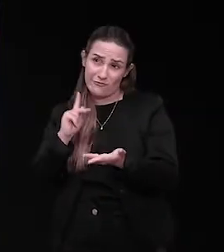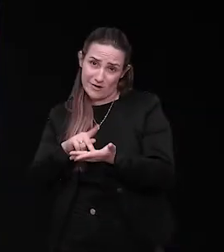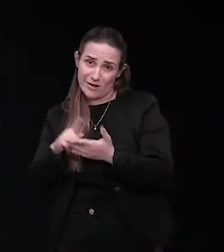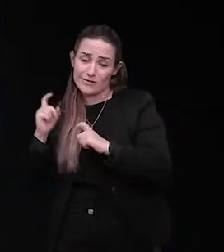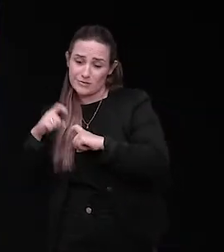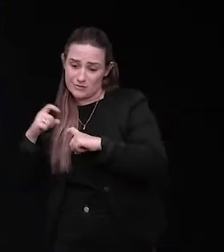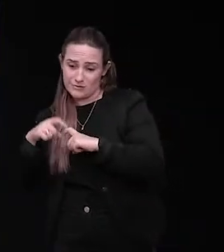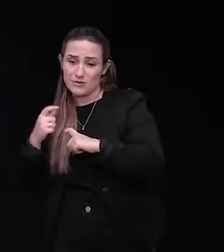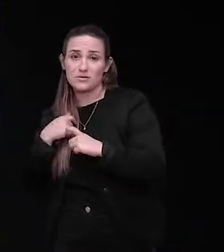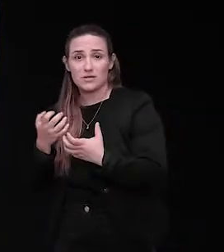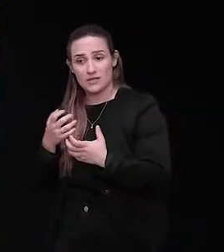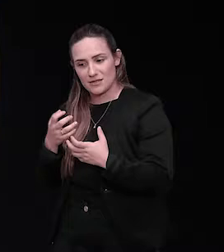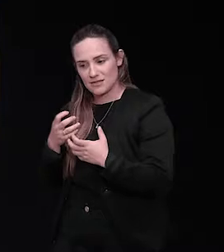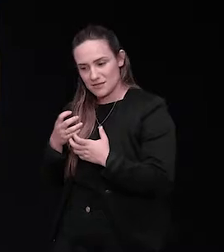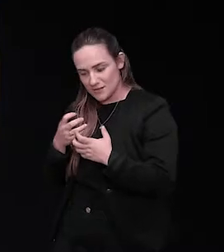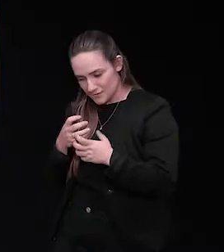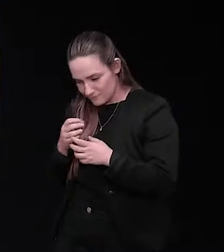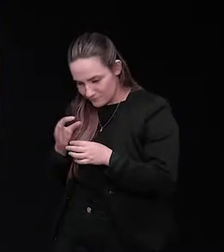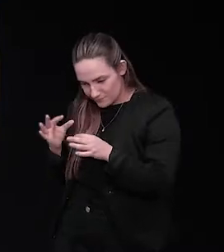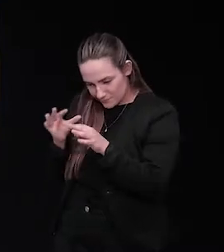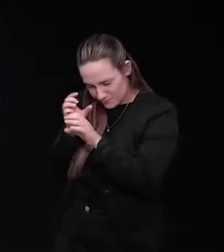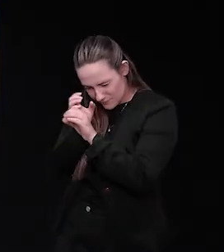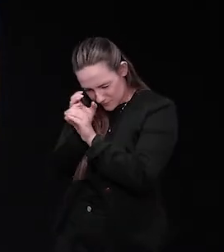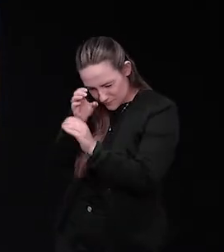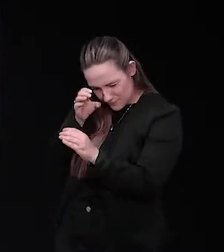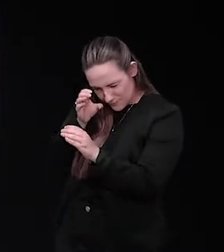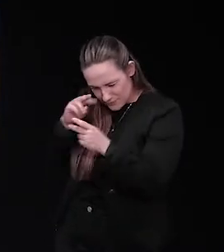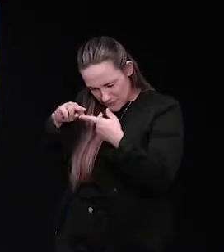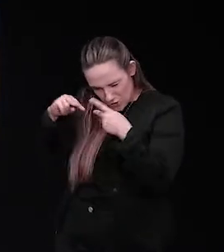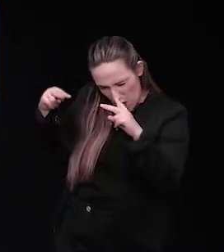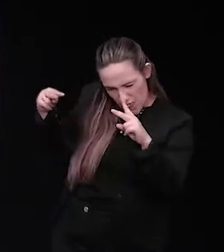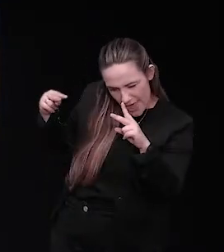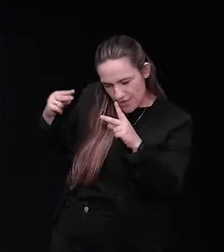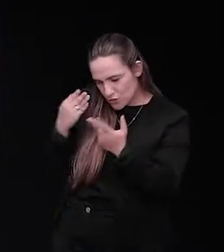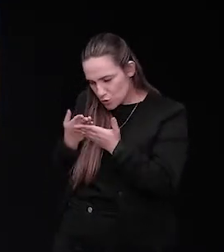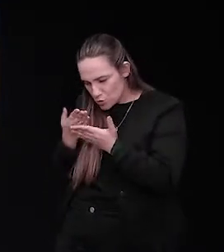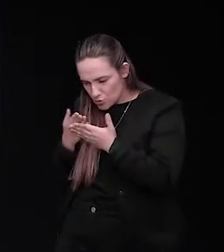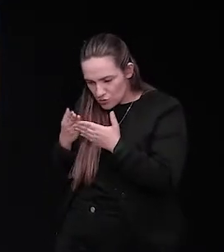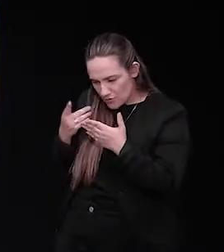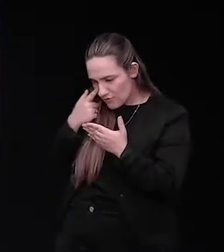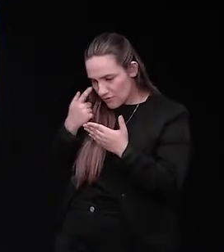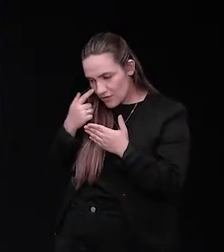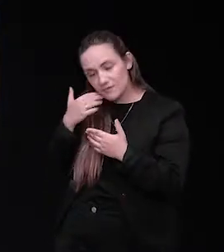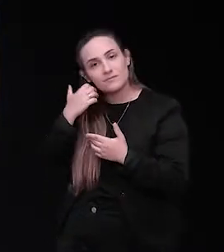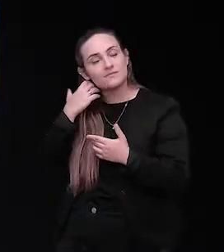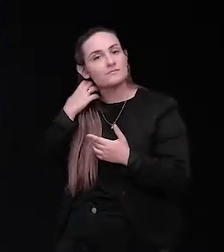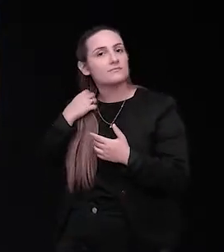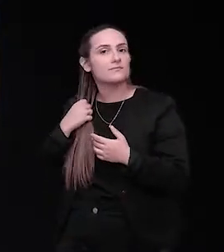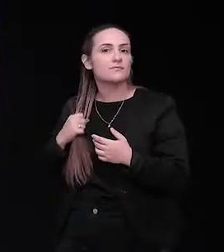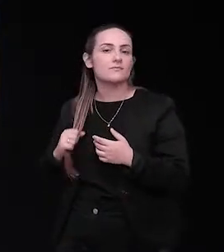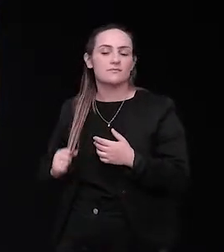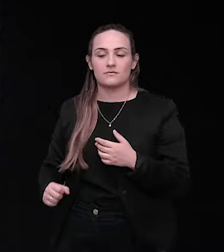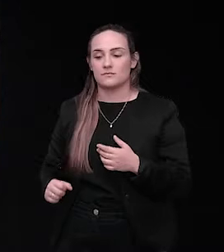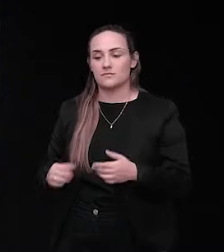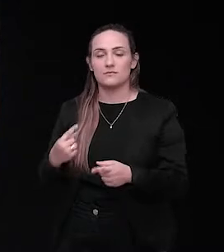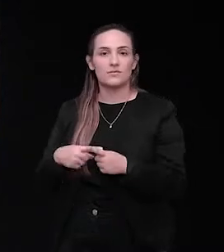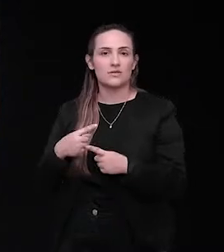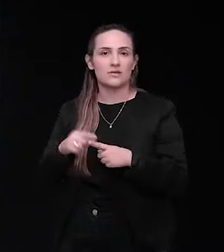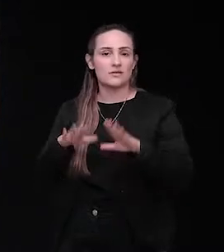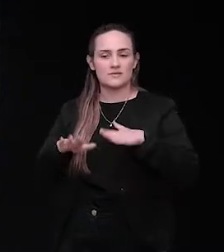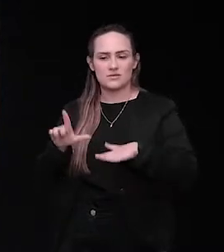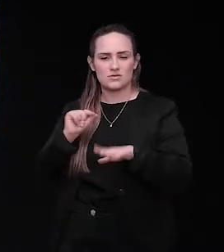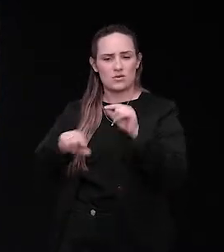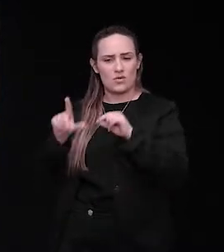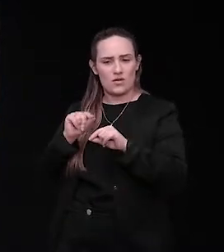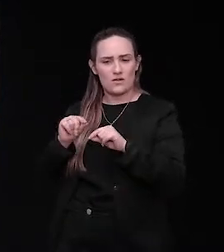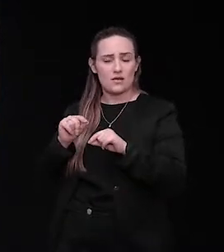Na verdade, eu queria fazer medicina. Eu queria mexer com engenharia genética. Caramba! Porque uma das coisas que acontece hoje é a escolha